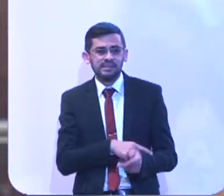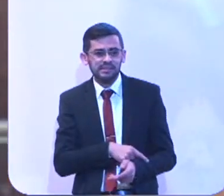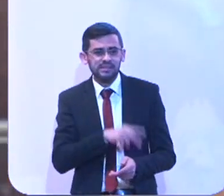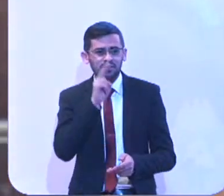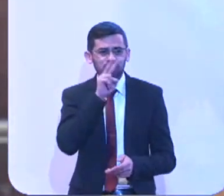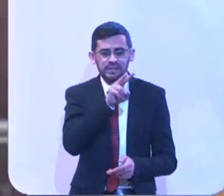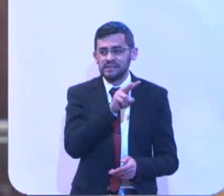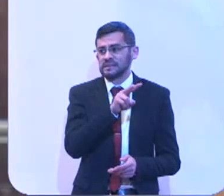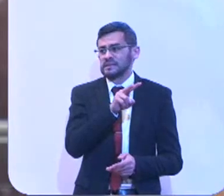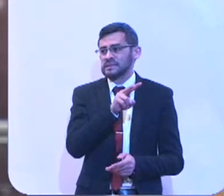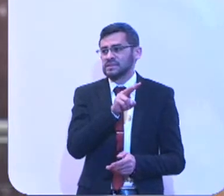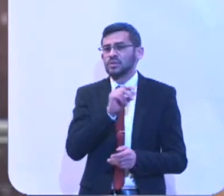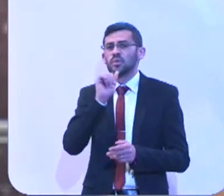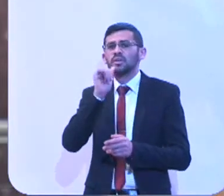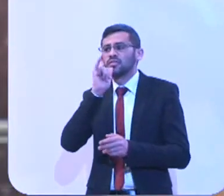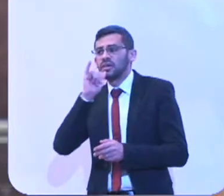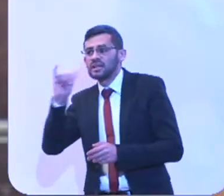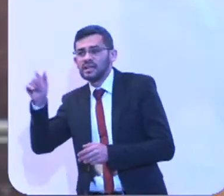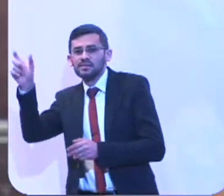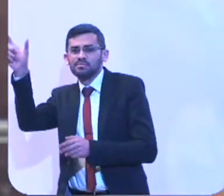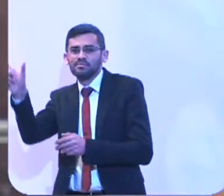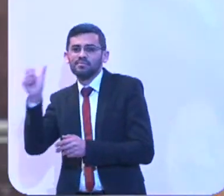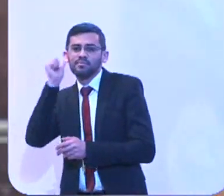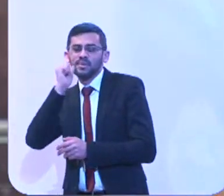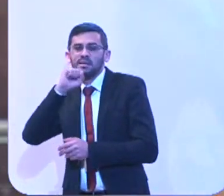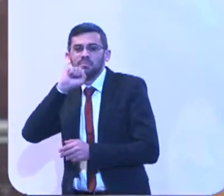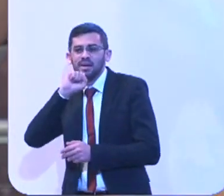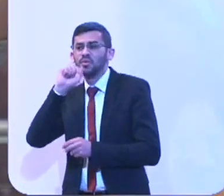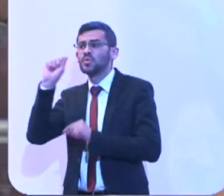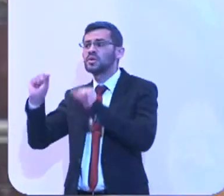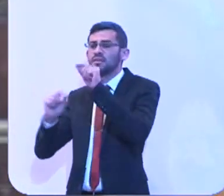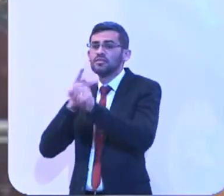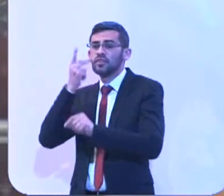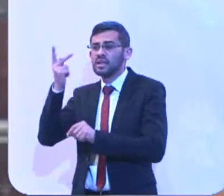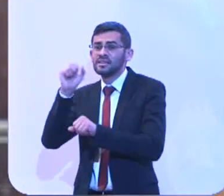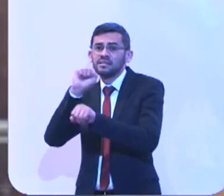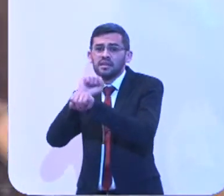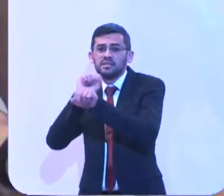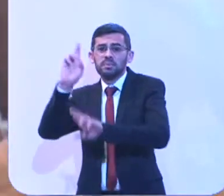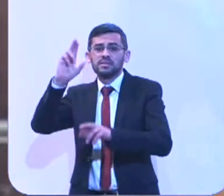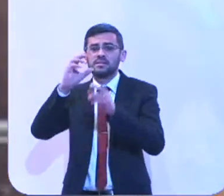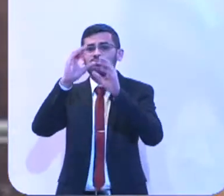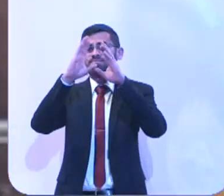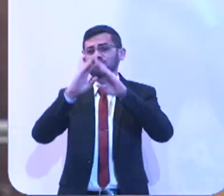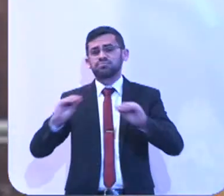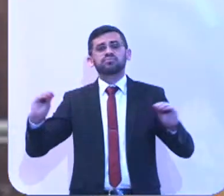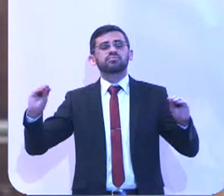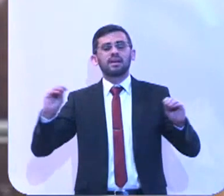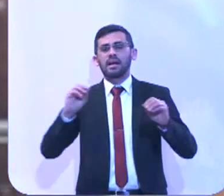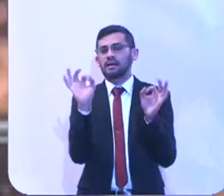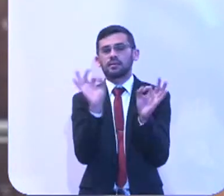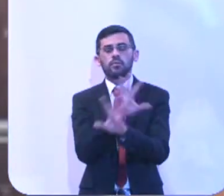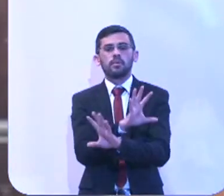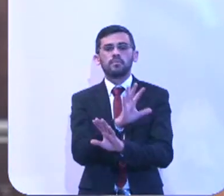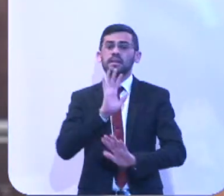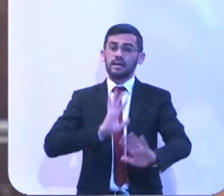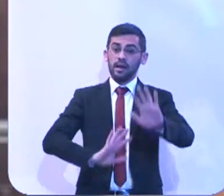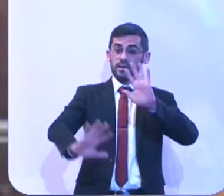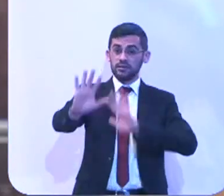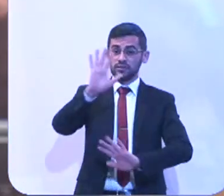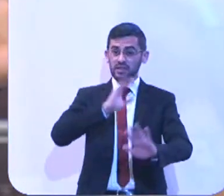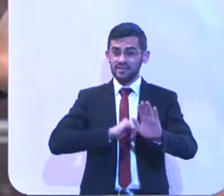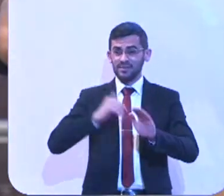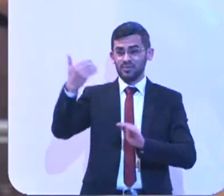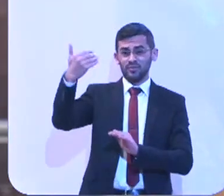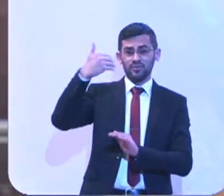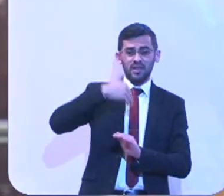falar com aquela mãe, o que dizer numa hora como essa? O que dizer quando a esperança vai embora? Muitas vezes quando eu